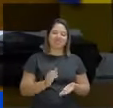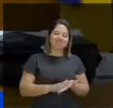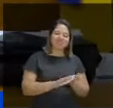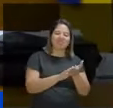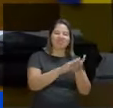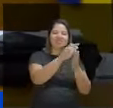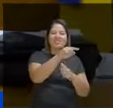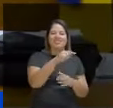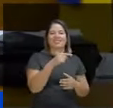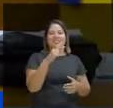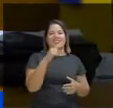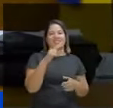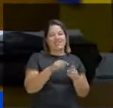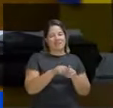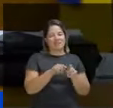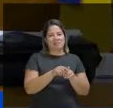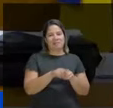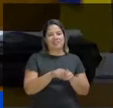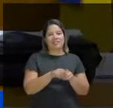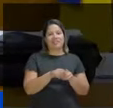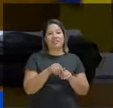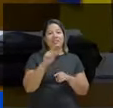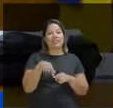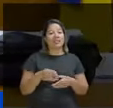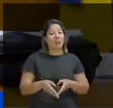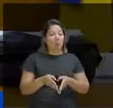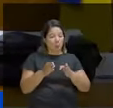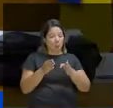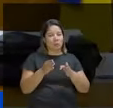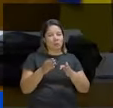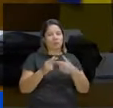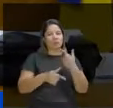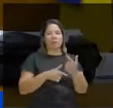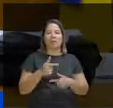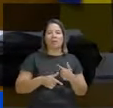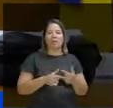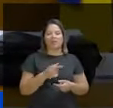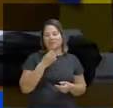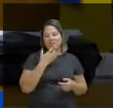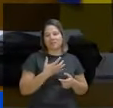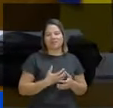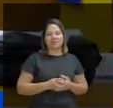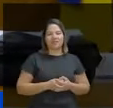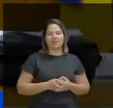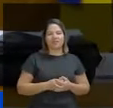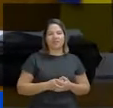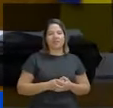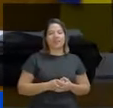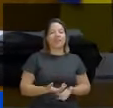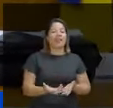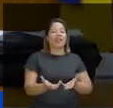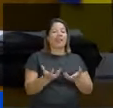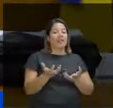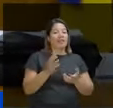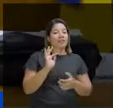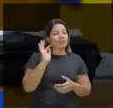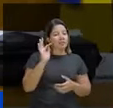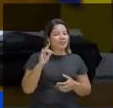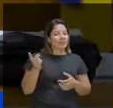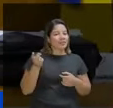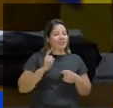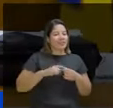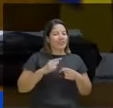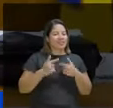assim, para você tudo de bom nas novas missões, tá, Ariadna? Dizer, assim, que eu espero, em breve, estar novamente ao teu